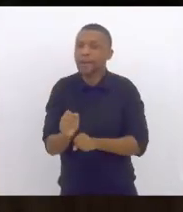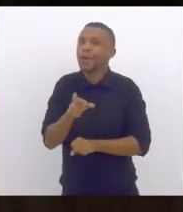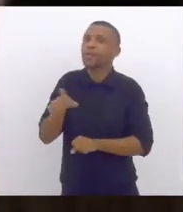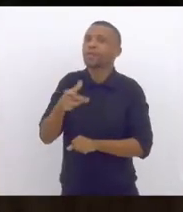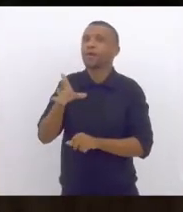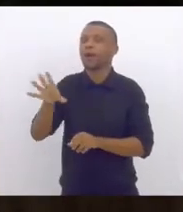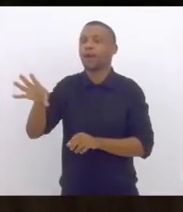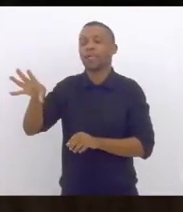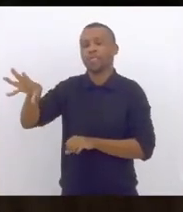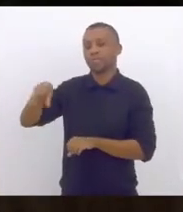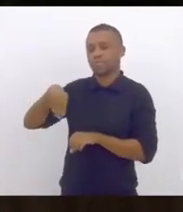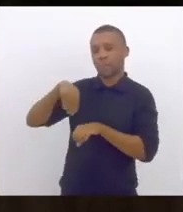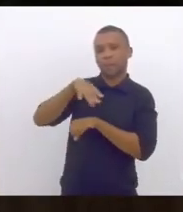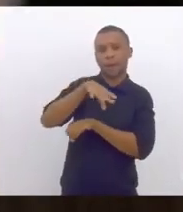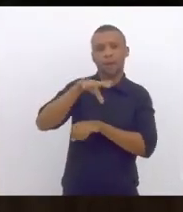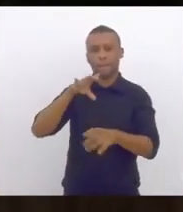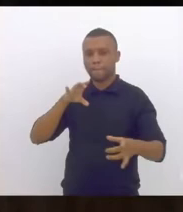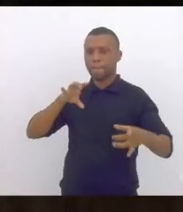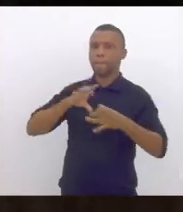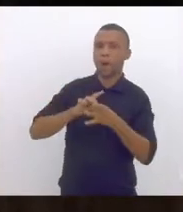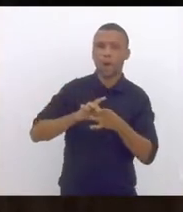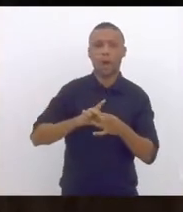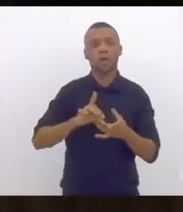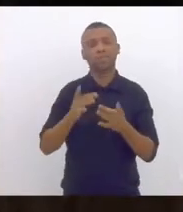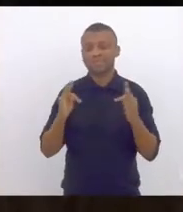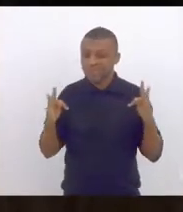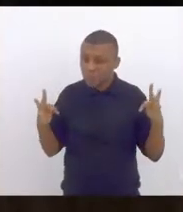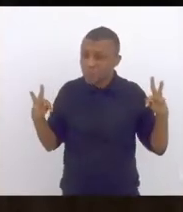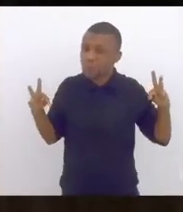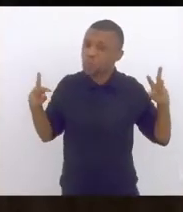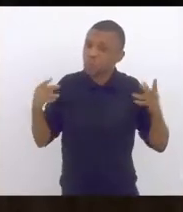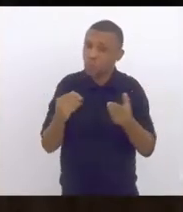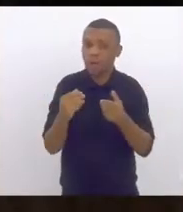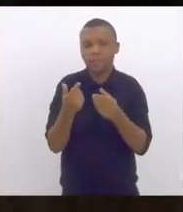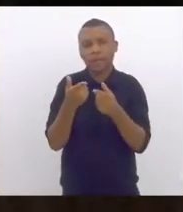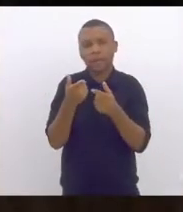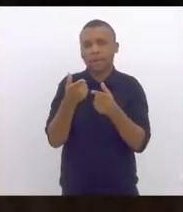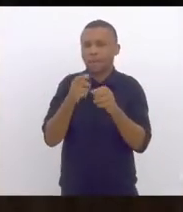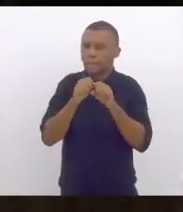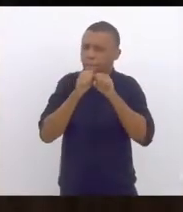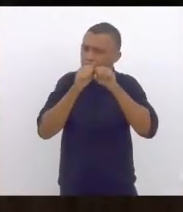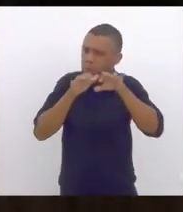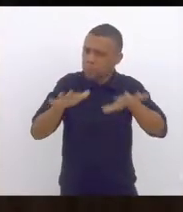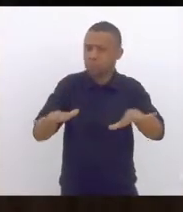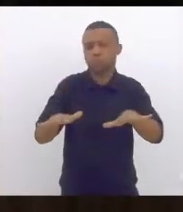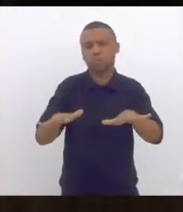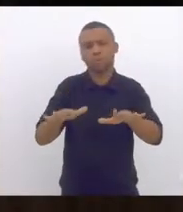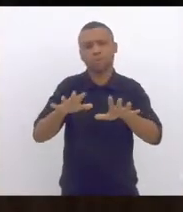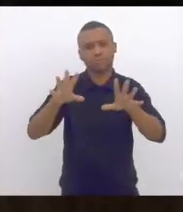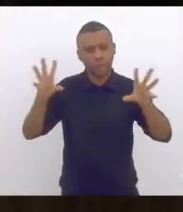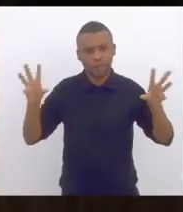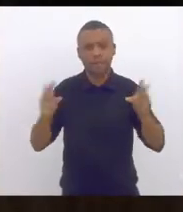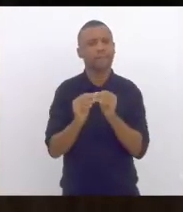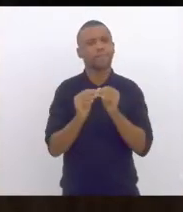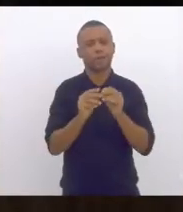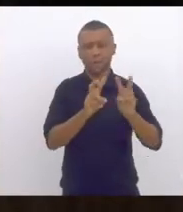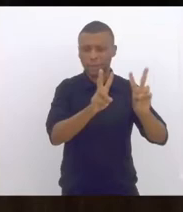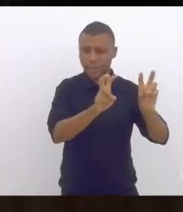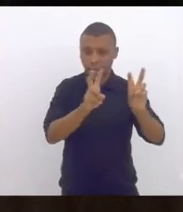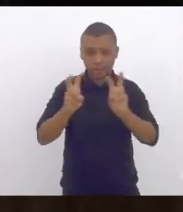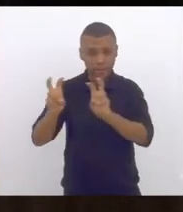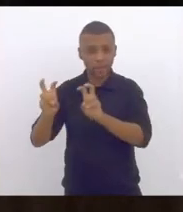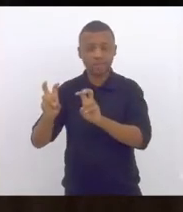transversal, não. Tem que ser vertical também, horizontal e circular para fechar tudo. De maneira que